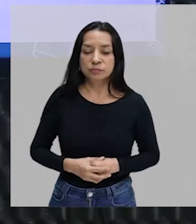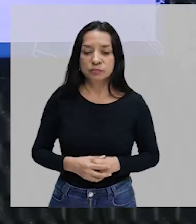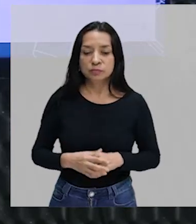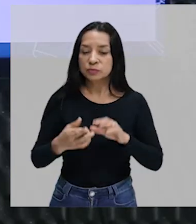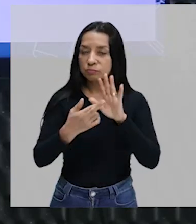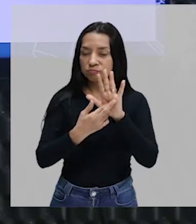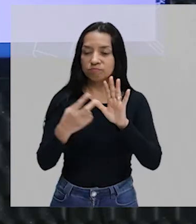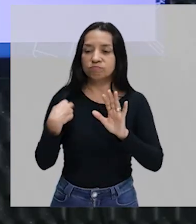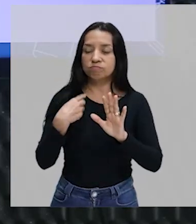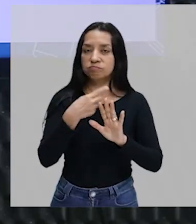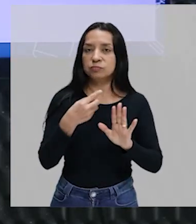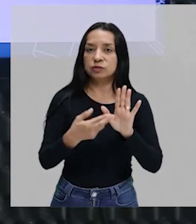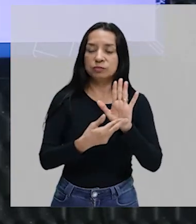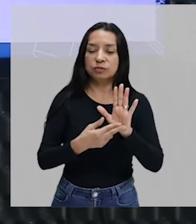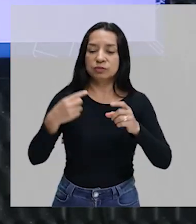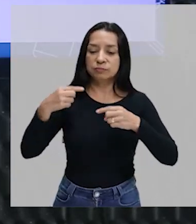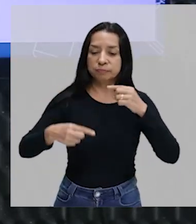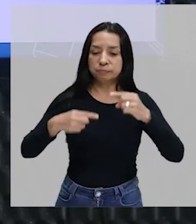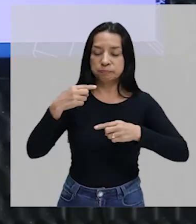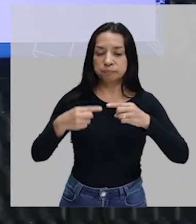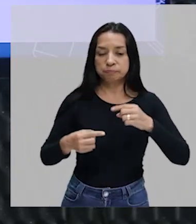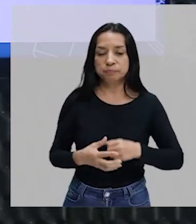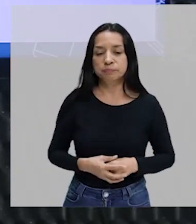dos nossos representantes políticos.